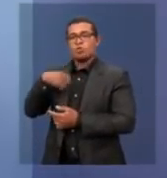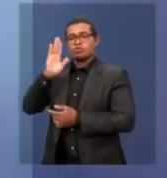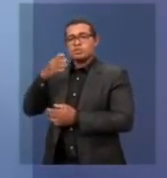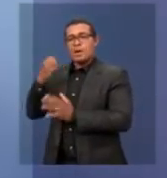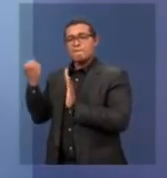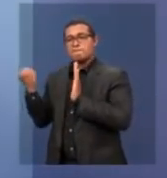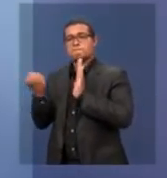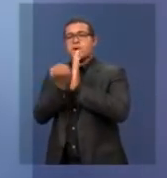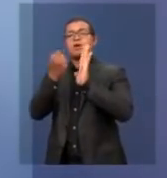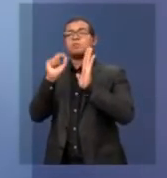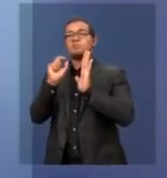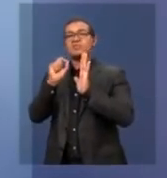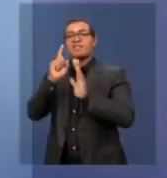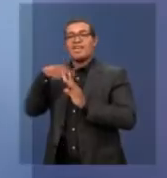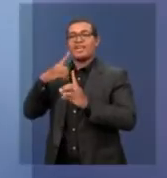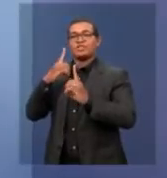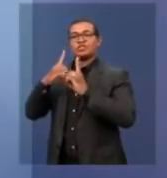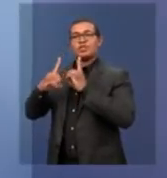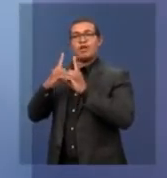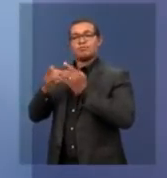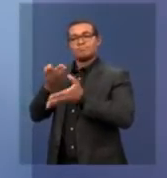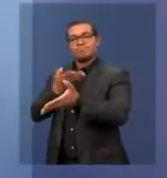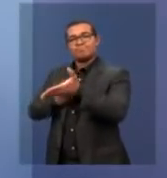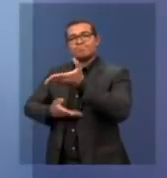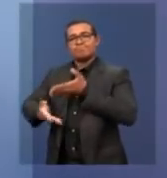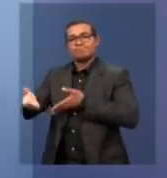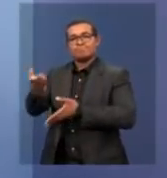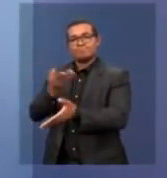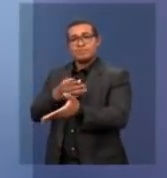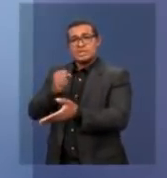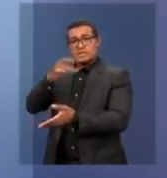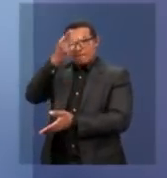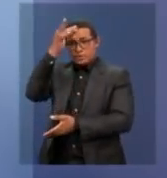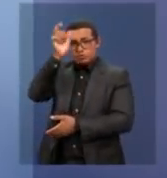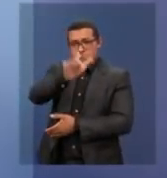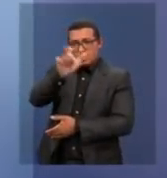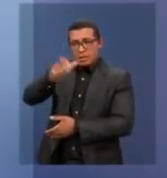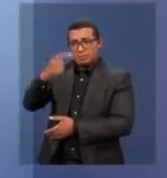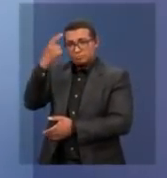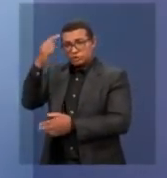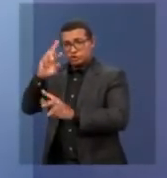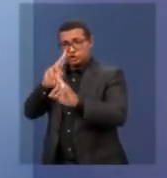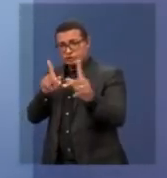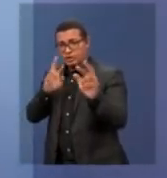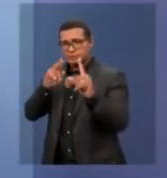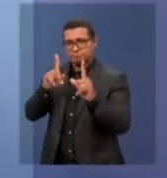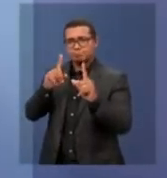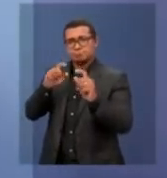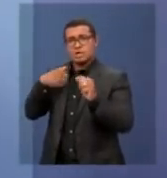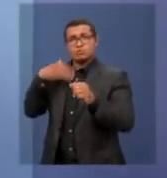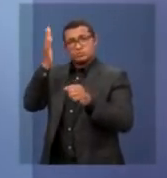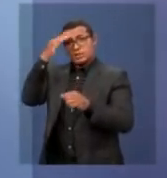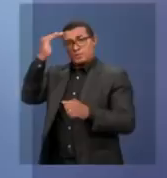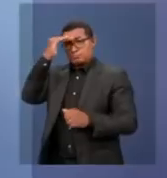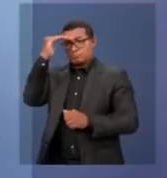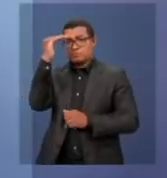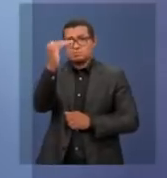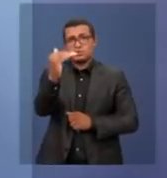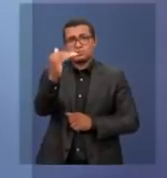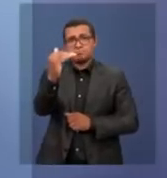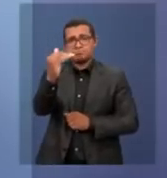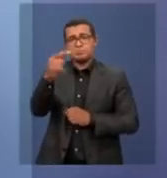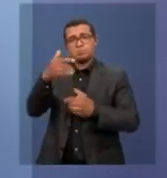pelo diálogo eu diálogo com pessoas que pensam diferente de mim e eu sei respeitar todas as candidaturas